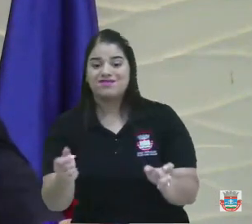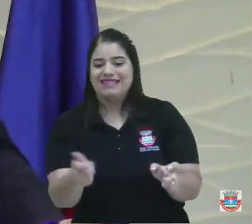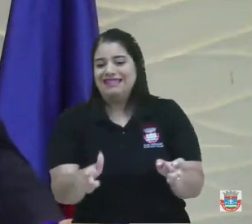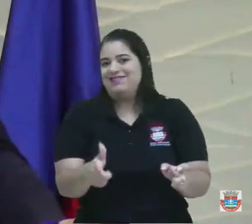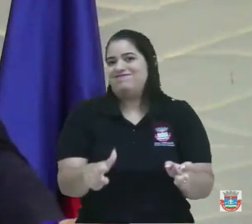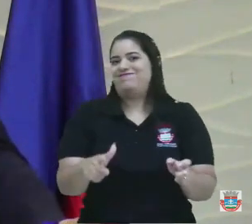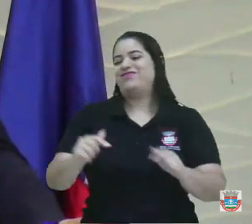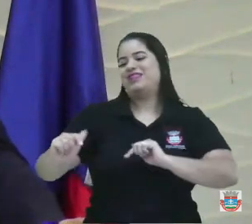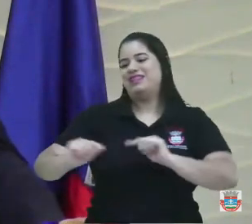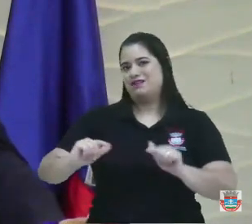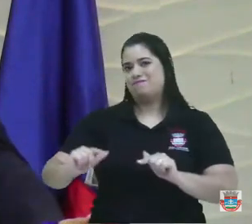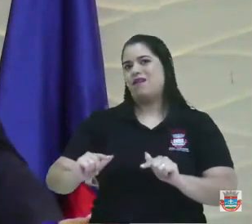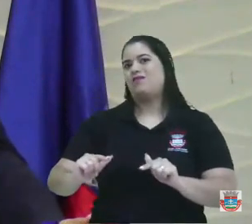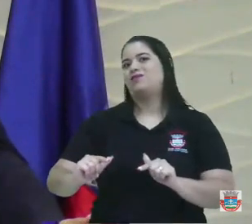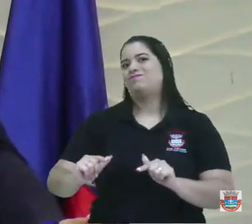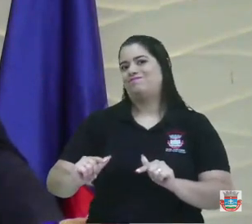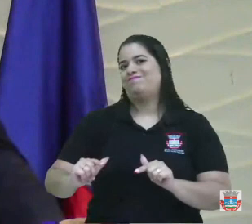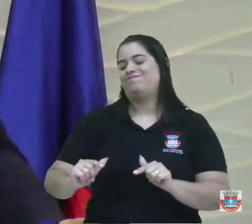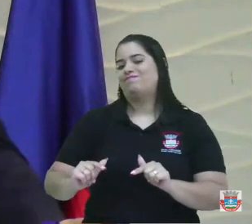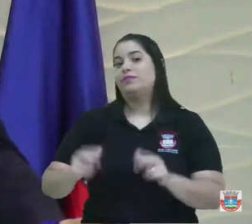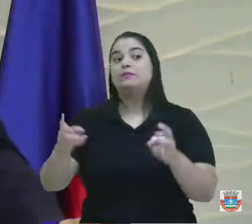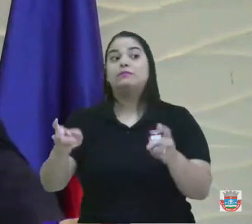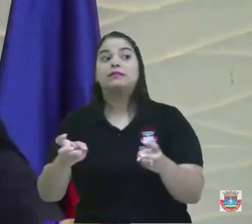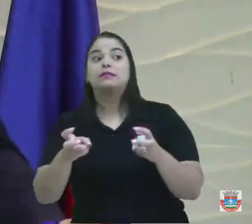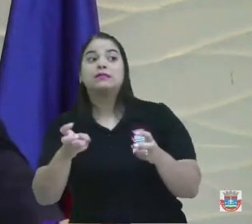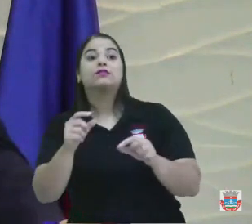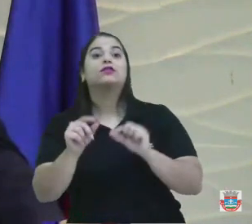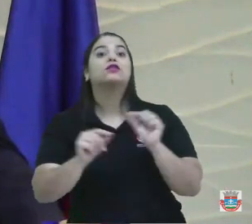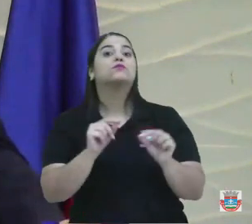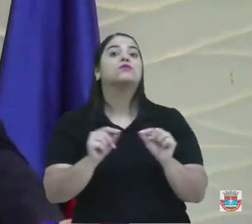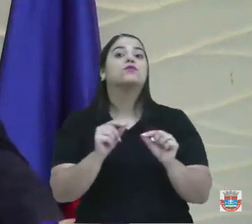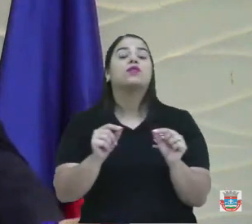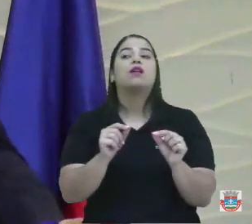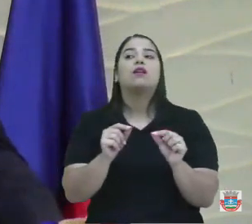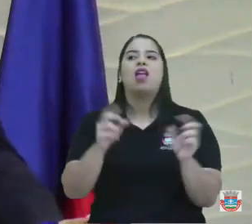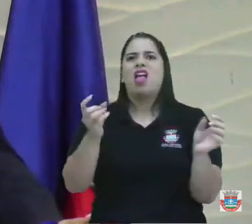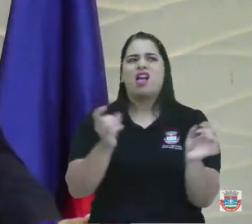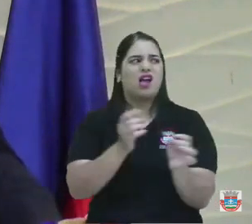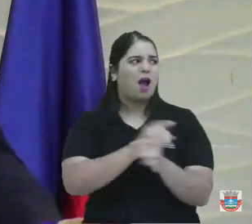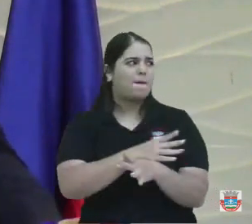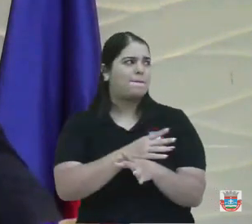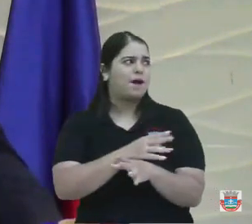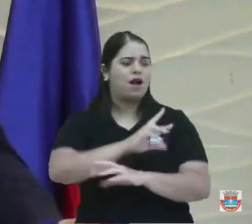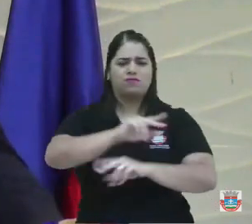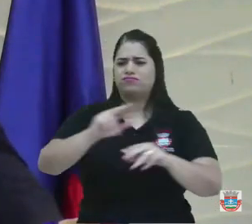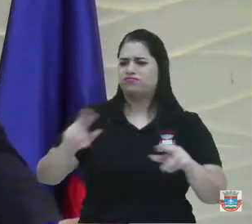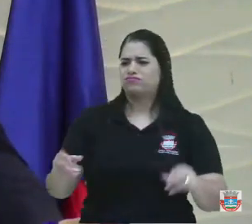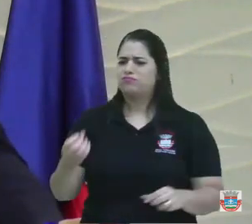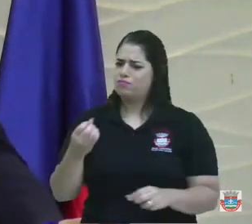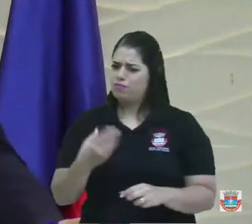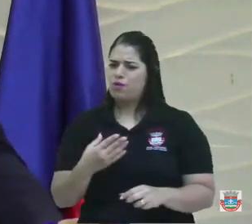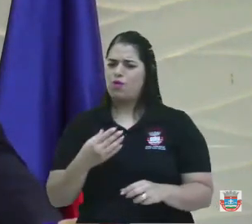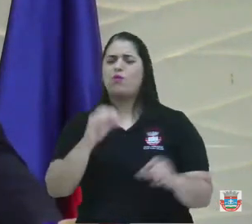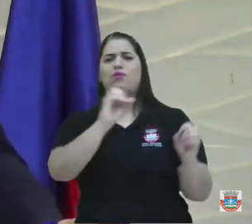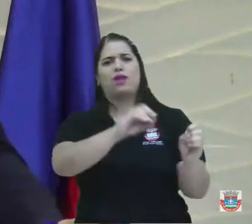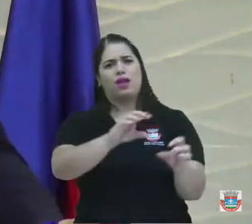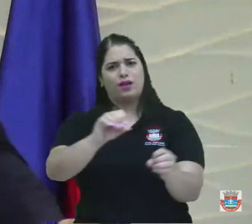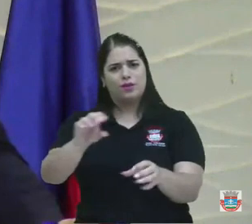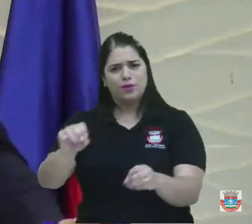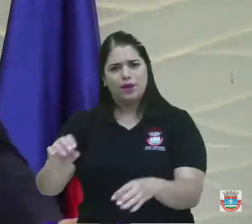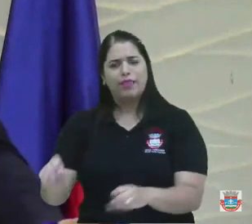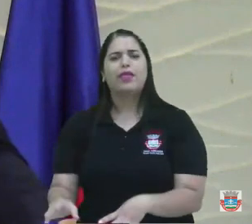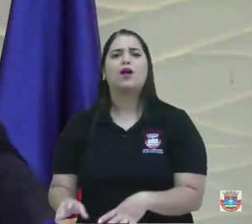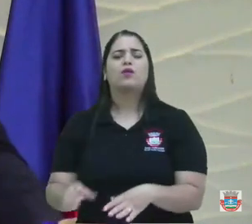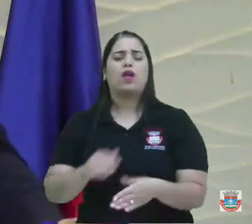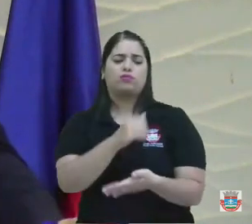A gente percebe os cortes que vêm acontecendo na educação, na farmácia